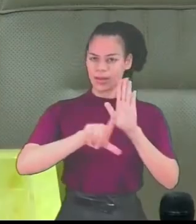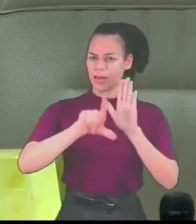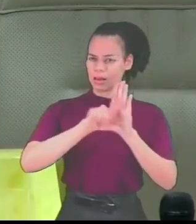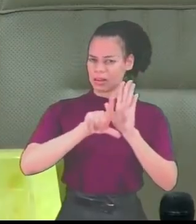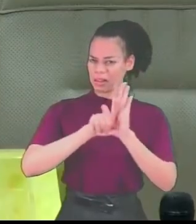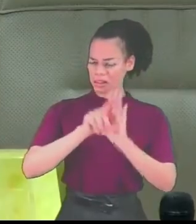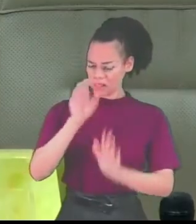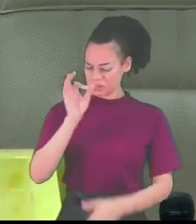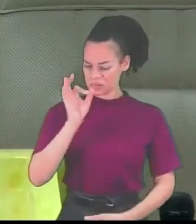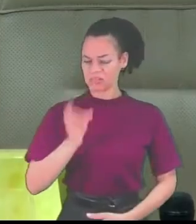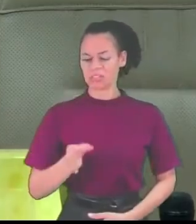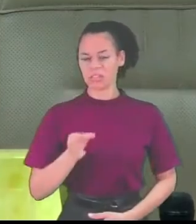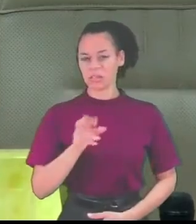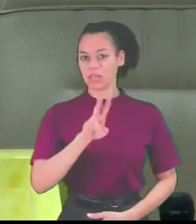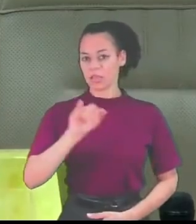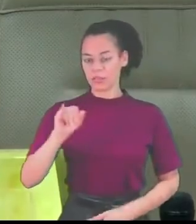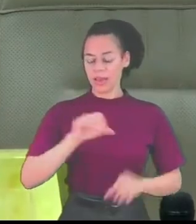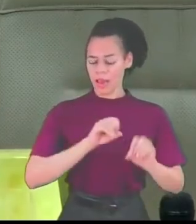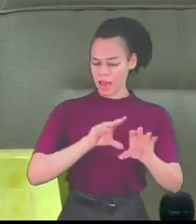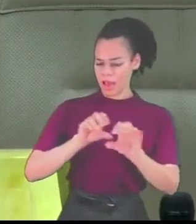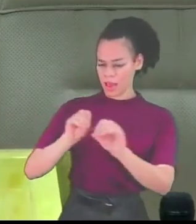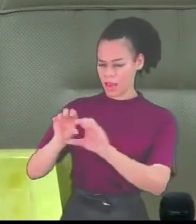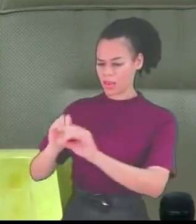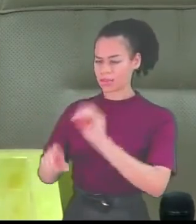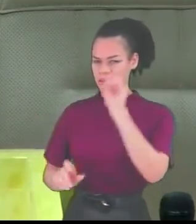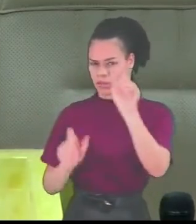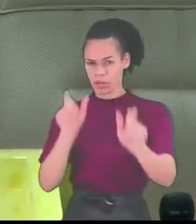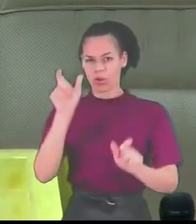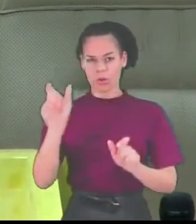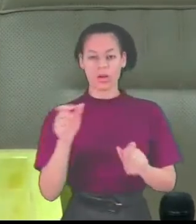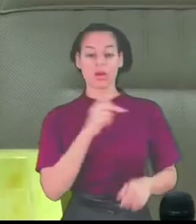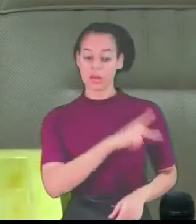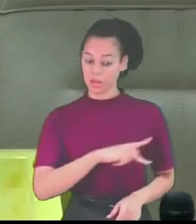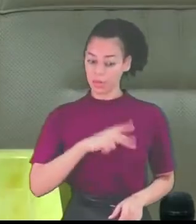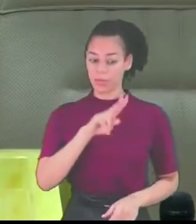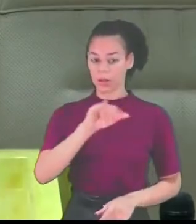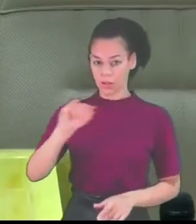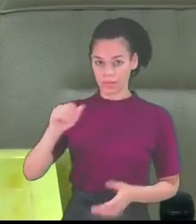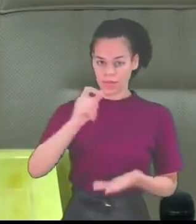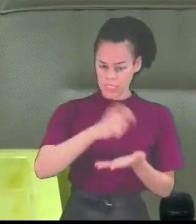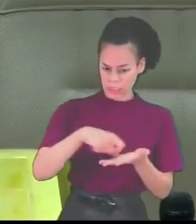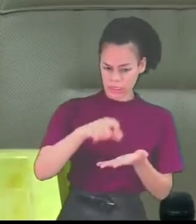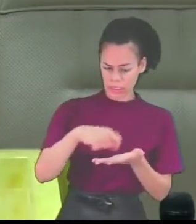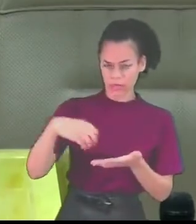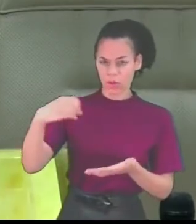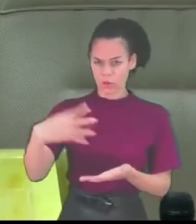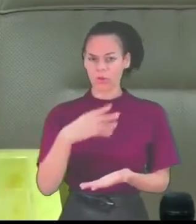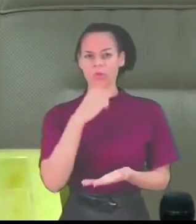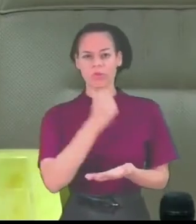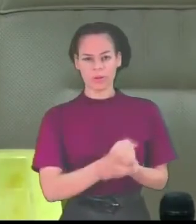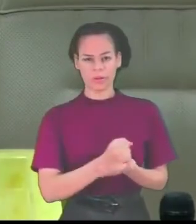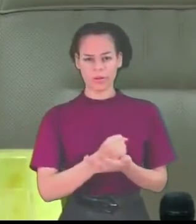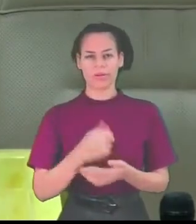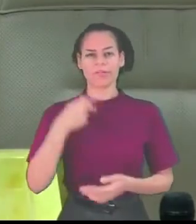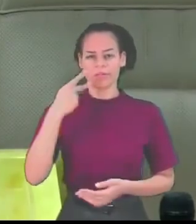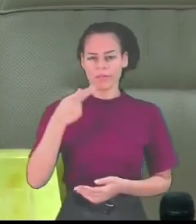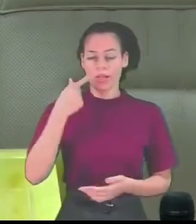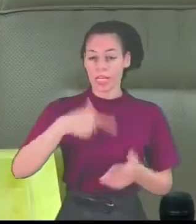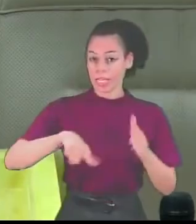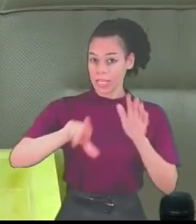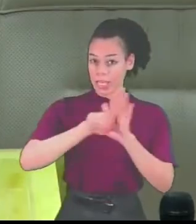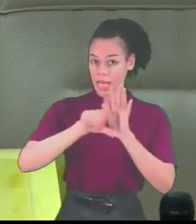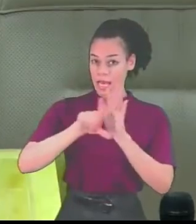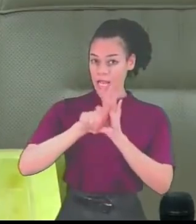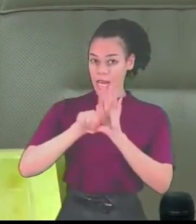lei categórica que vai dar destruição homem e é Paulo que vai escrever no Novo Testamento dizendo que a lei